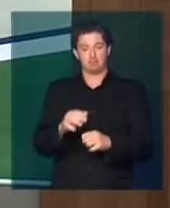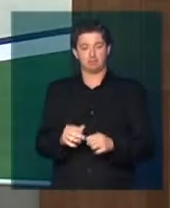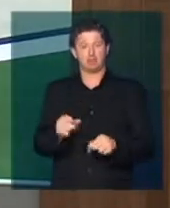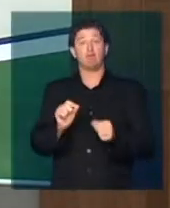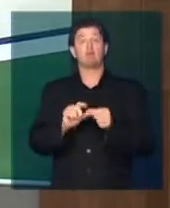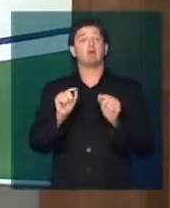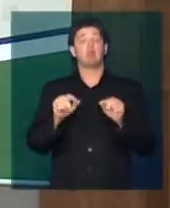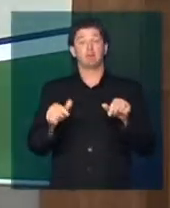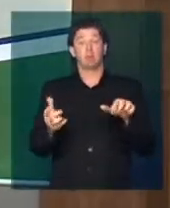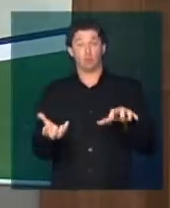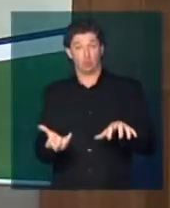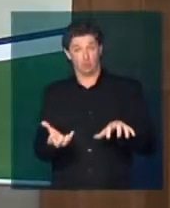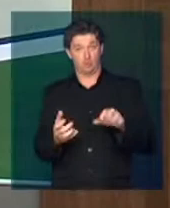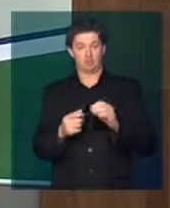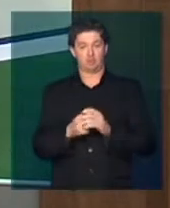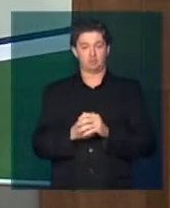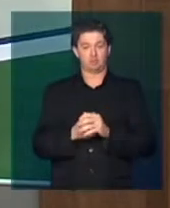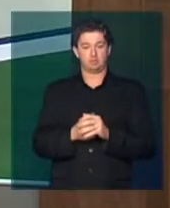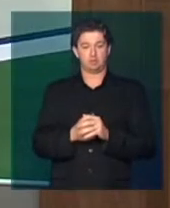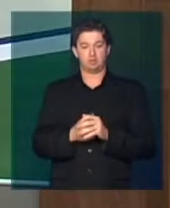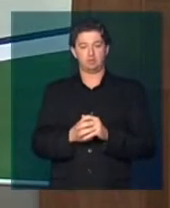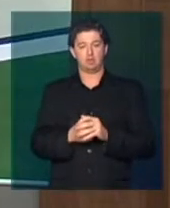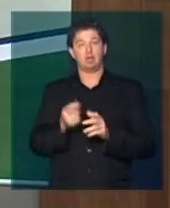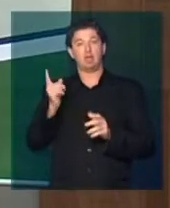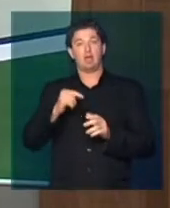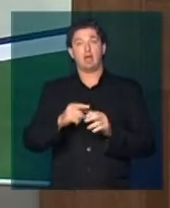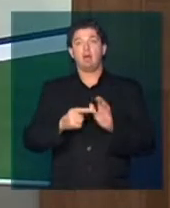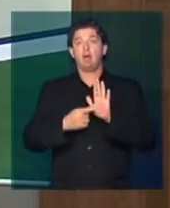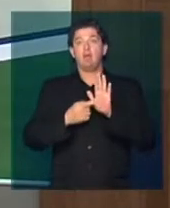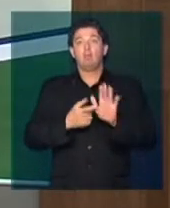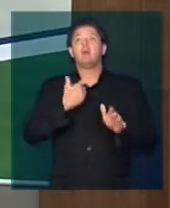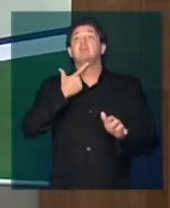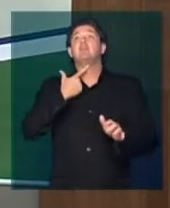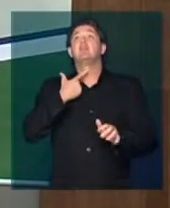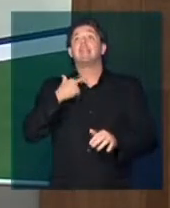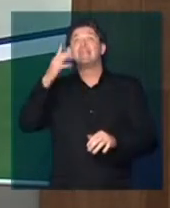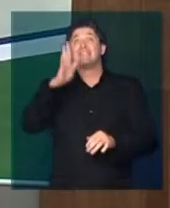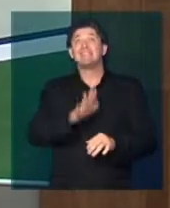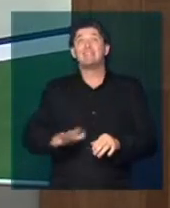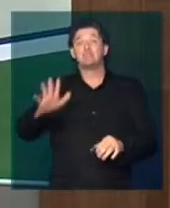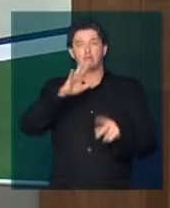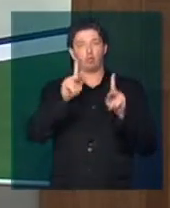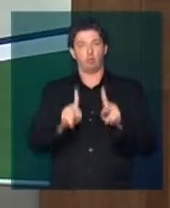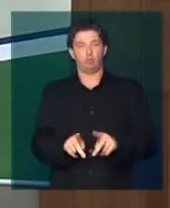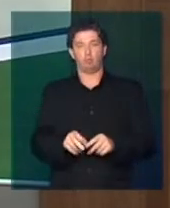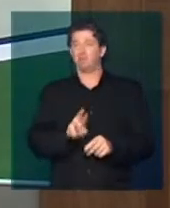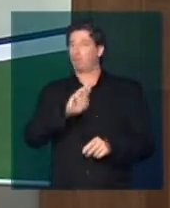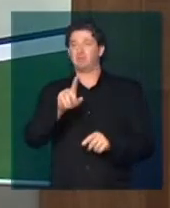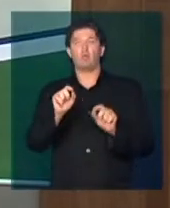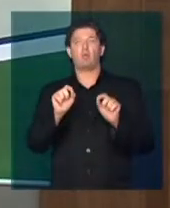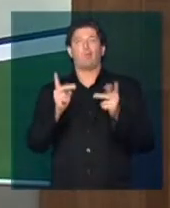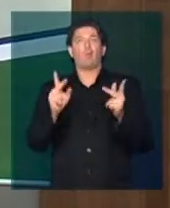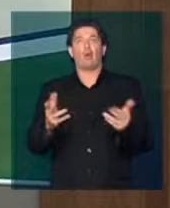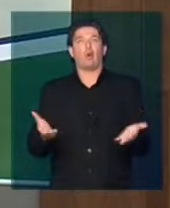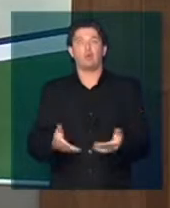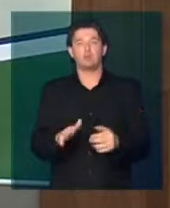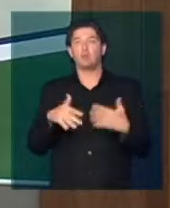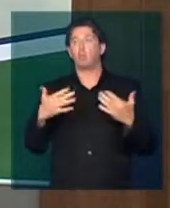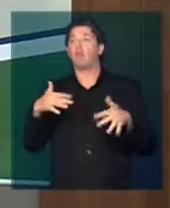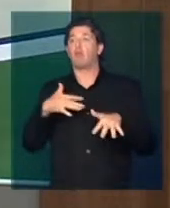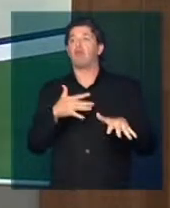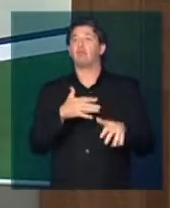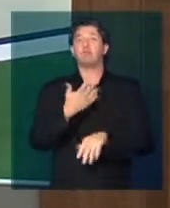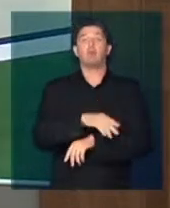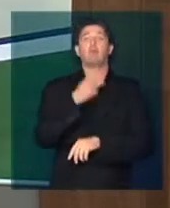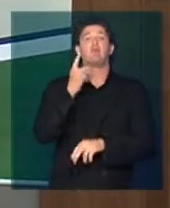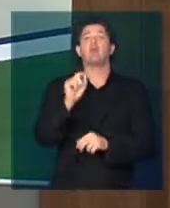com que o Congresso Nacional possa ser a expressão da vontade nacional, e não o que é hoje. O que é que os movimentos de rua